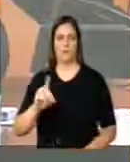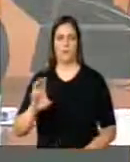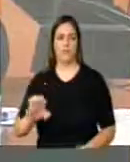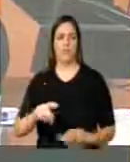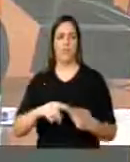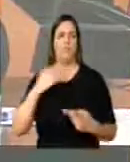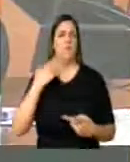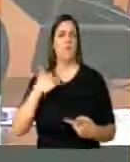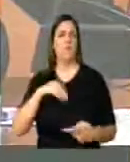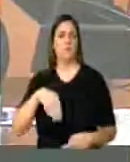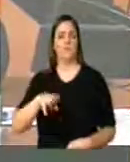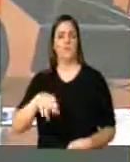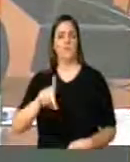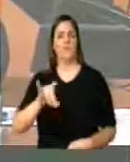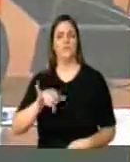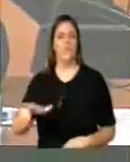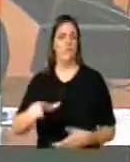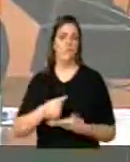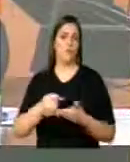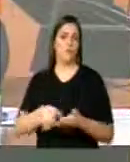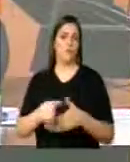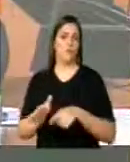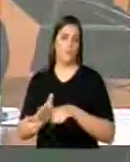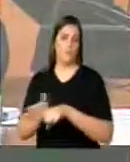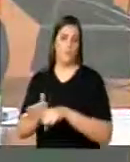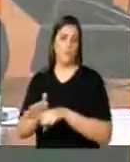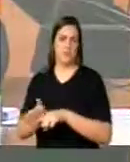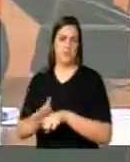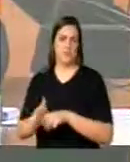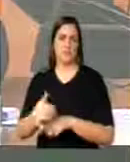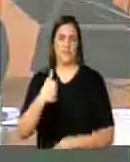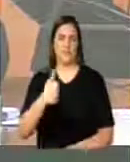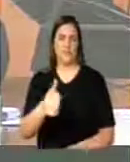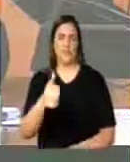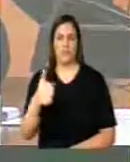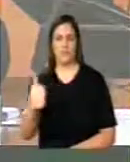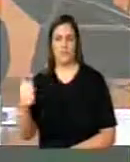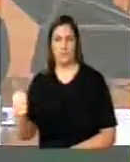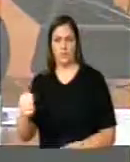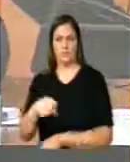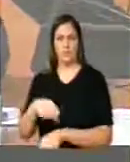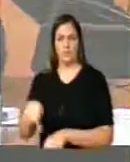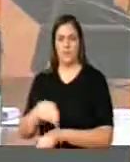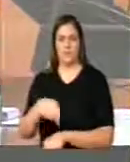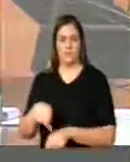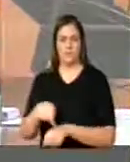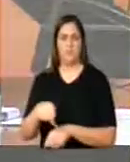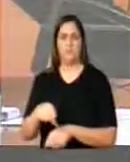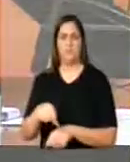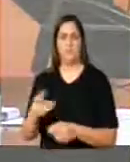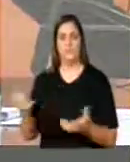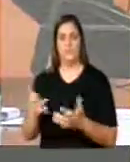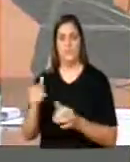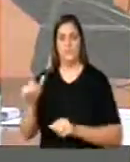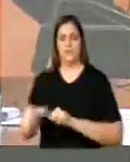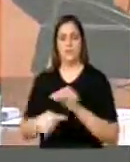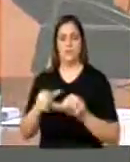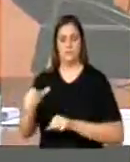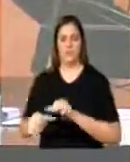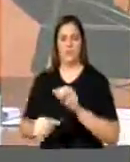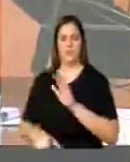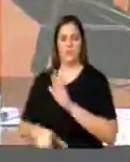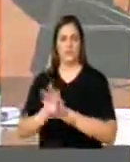esta pesquisa organizada pela OIT, que 111 países que adotaram iniciativas para alterar suas legislações trabalhistas